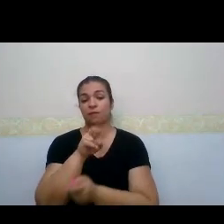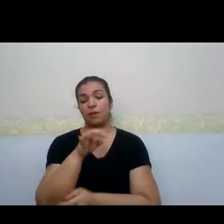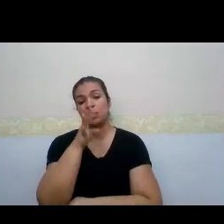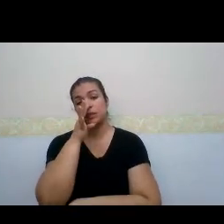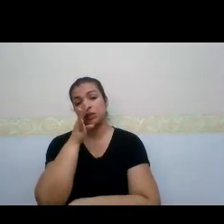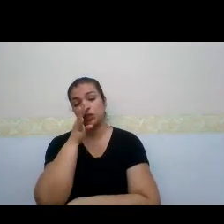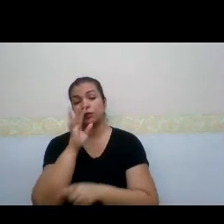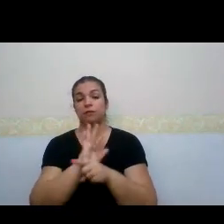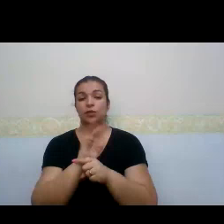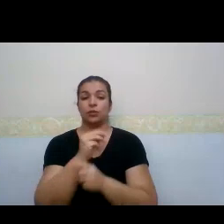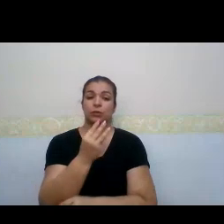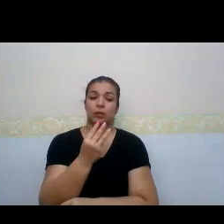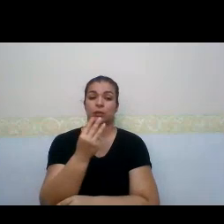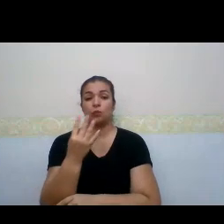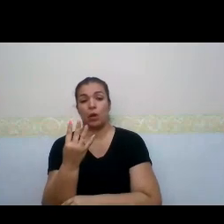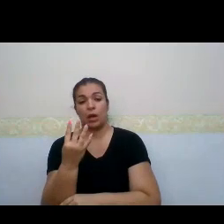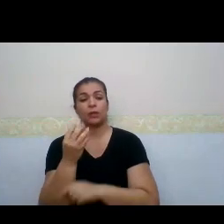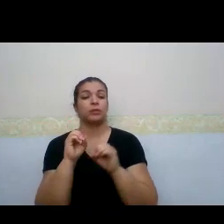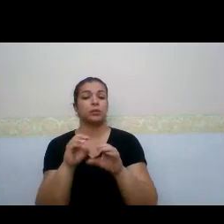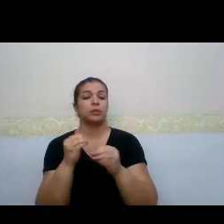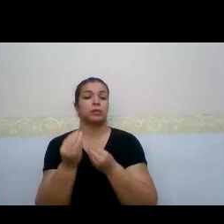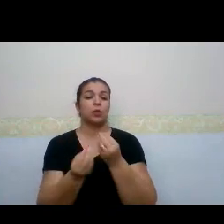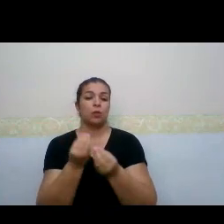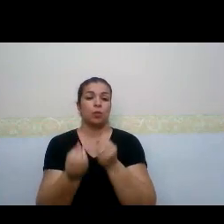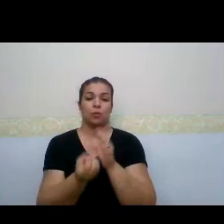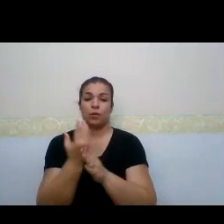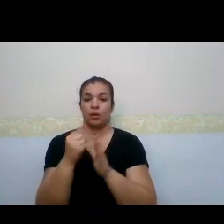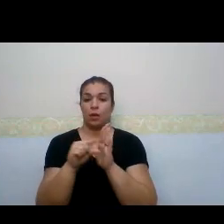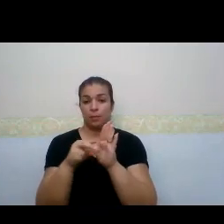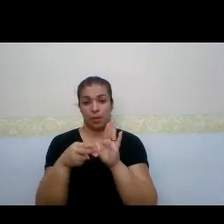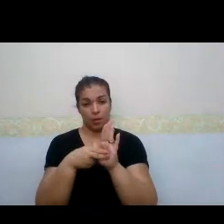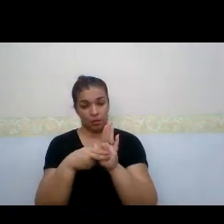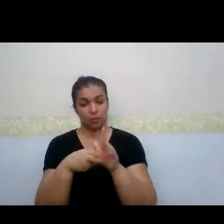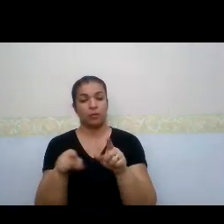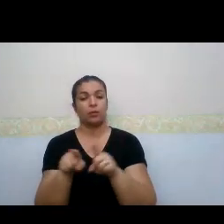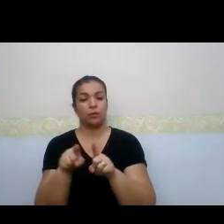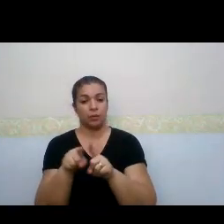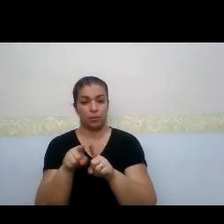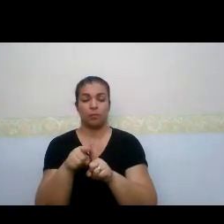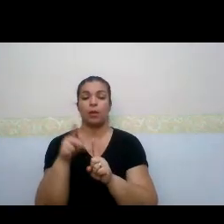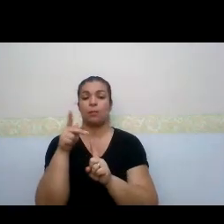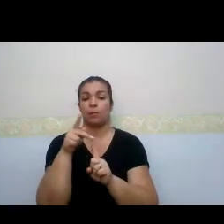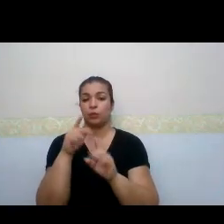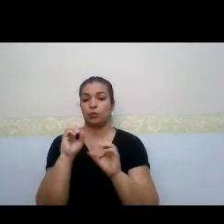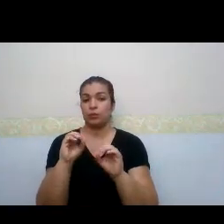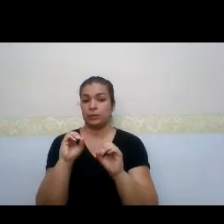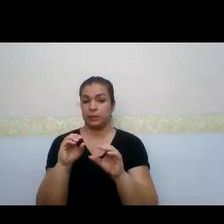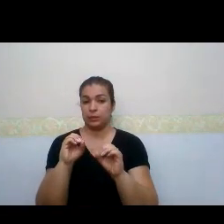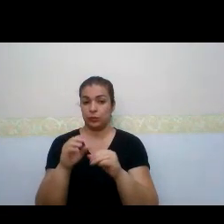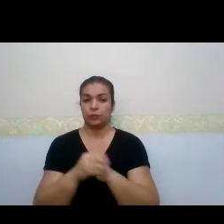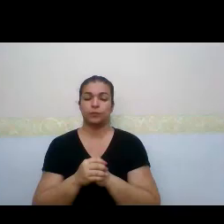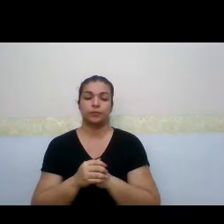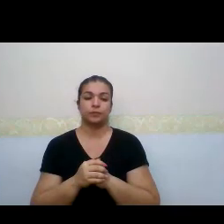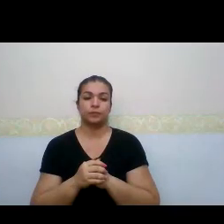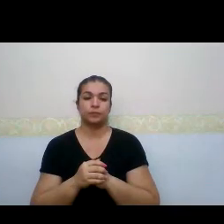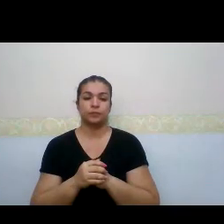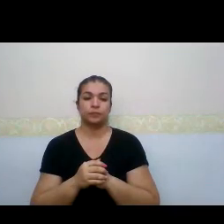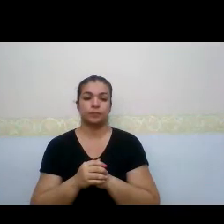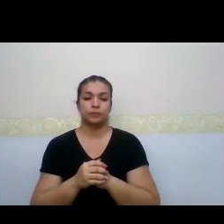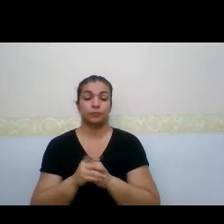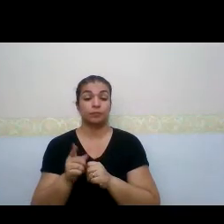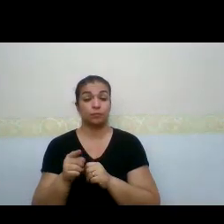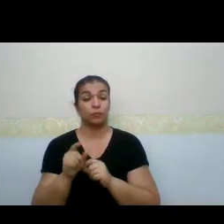que ensinam a elaborar a ementa, tá? E o plano de ensino. Preste atenção no seguinte, os vídeos